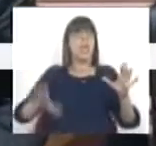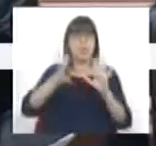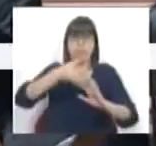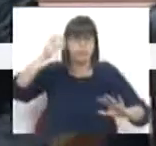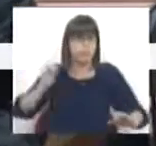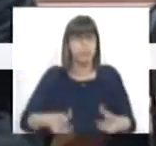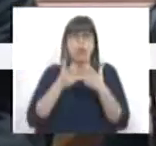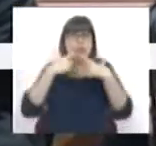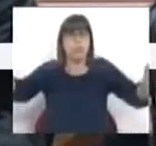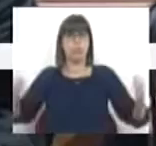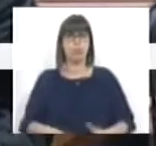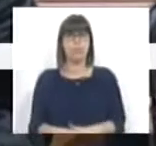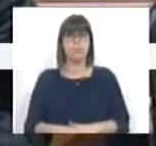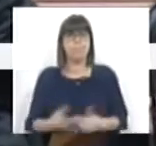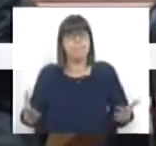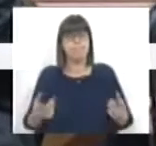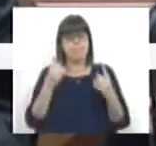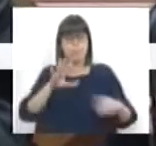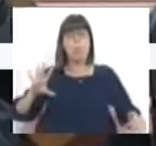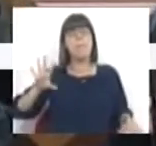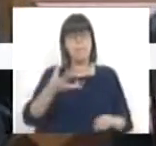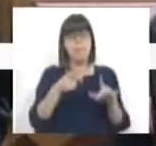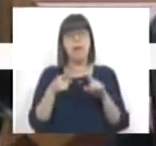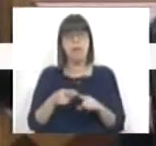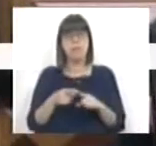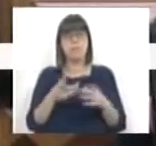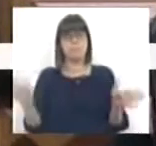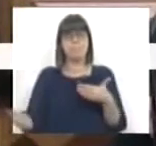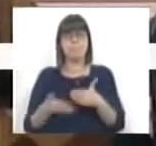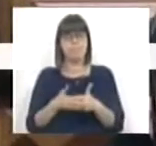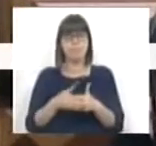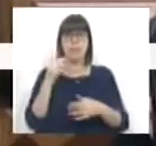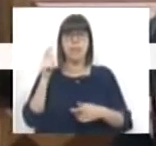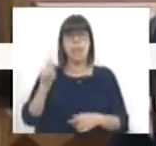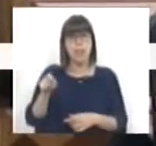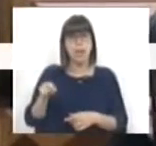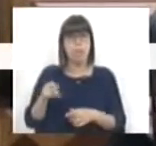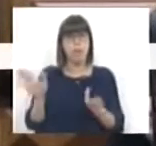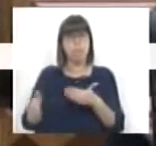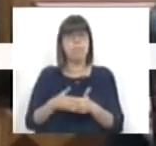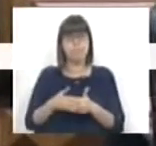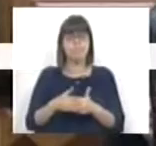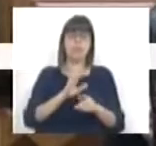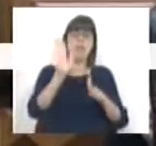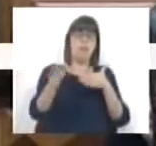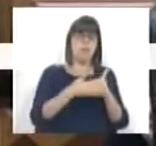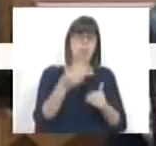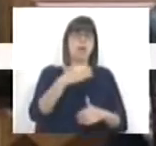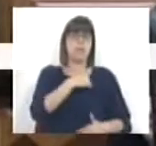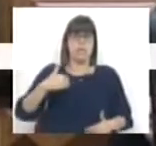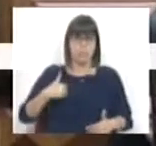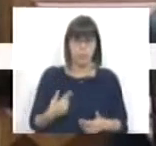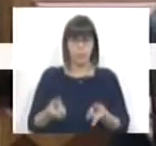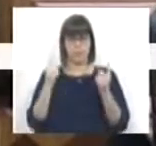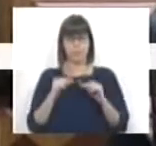arrasou tudo a um país em que o encerramento tribunais juntou encerramento unidades de